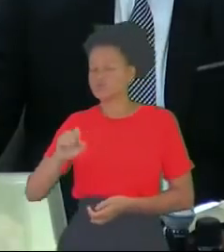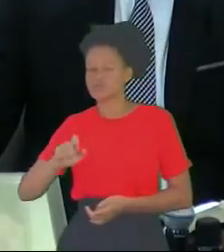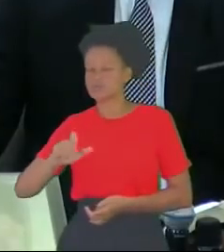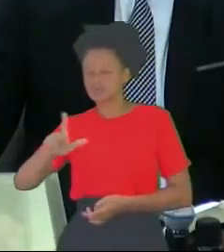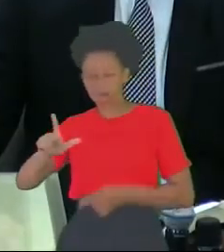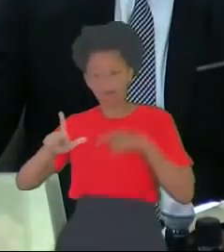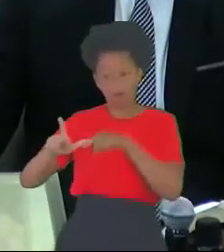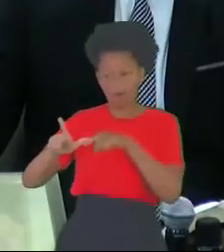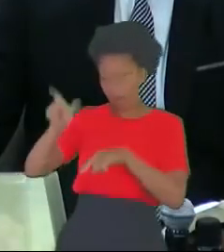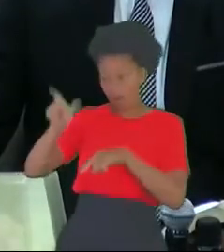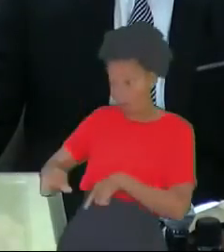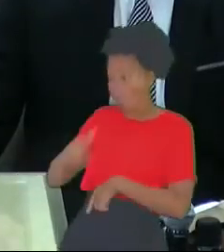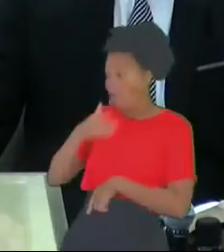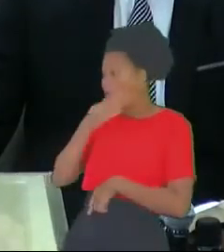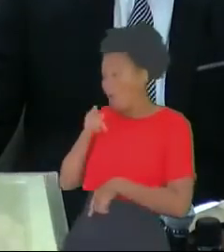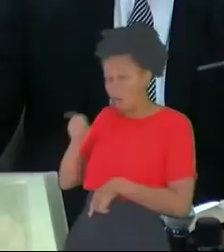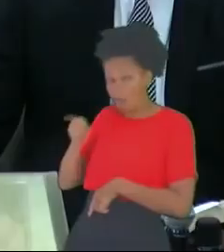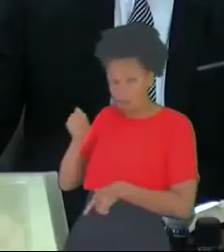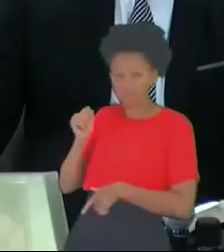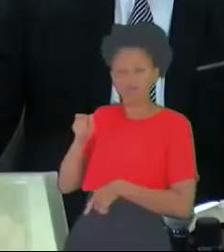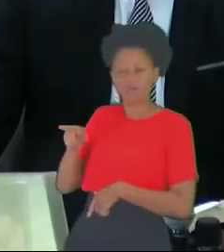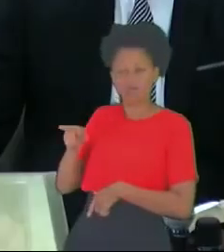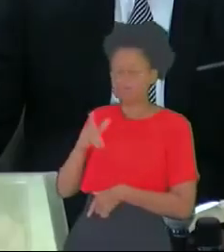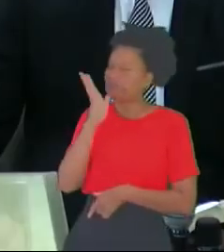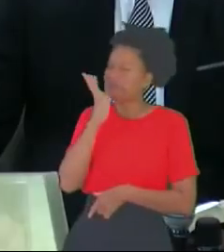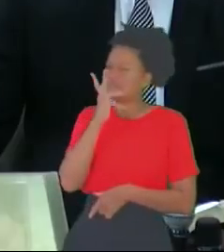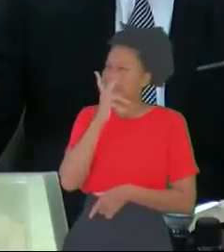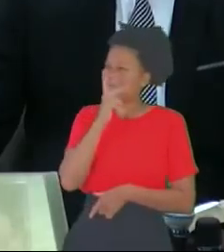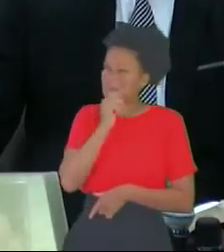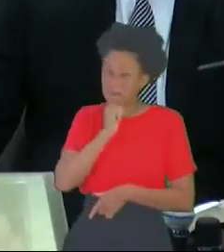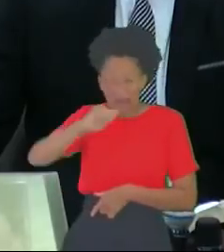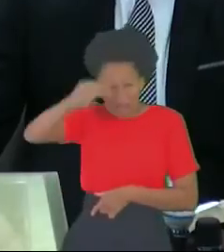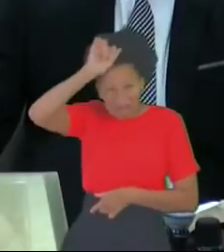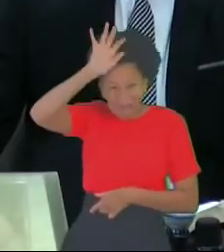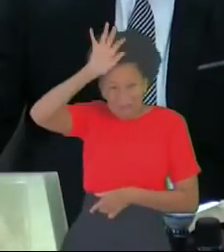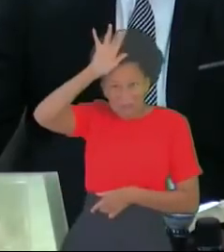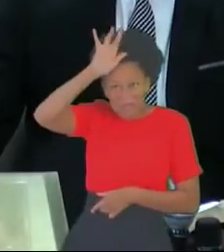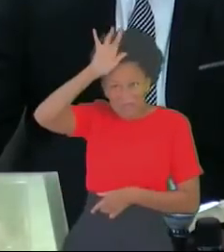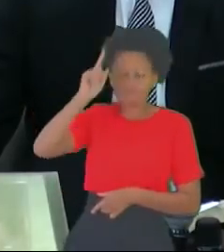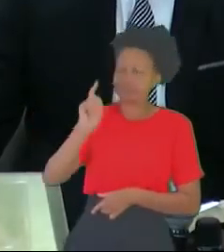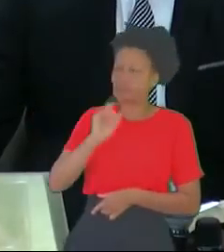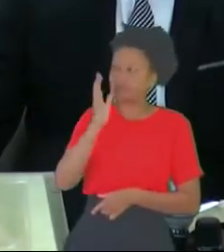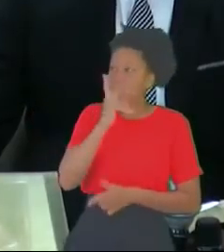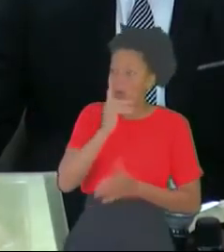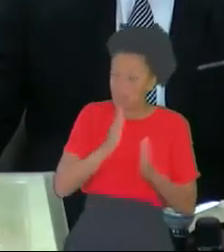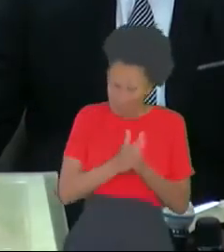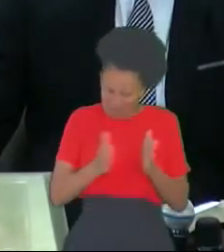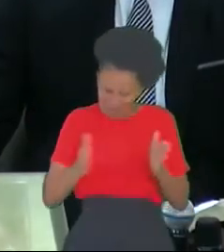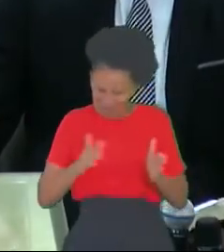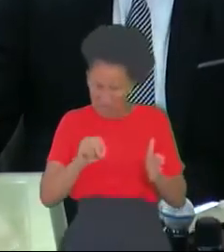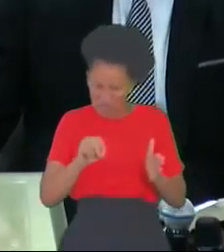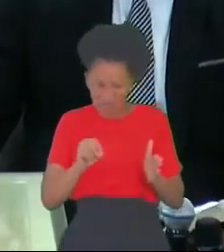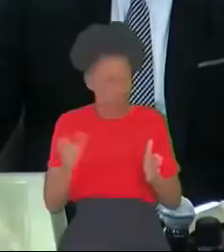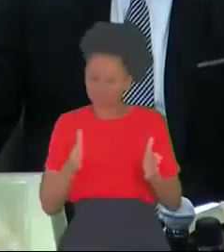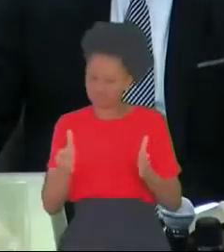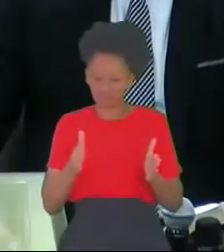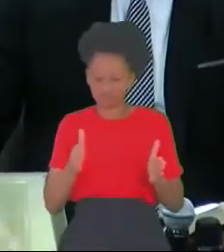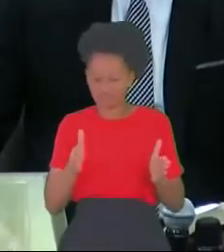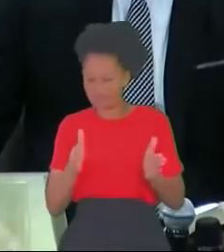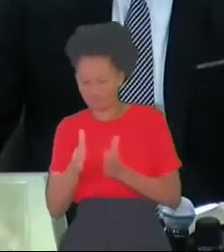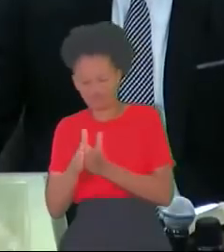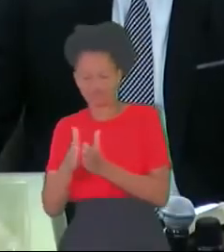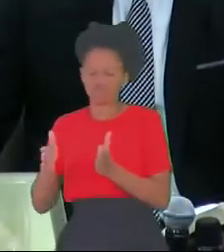que nenhum avivamento demora mais de 50 anos. Nenhum avivamento. Depois vem o